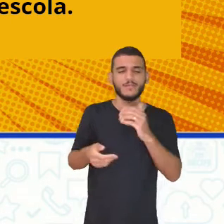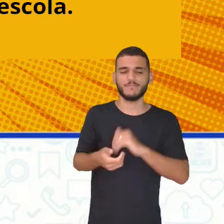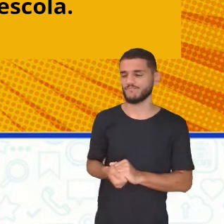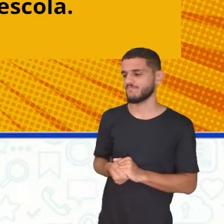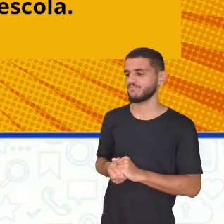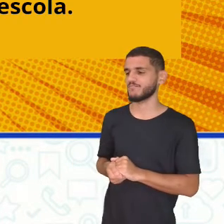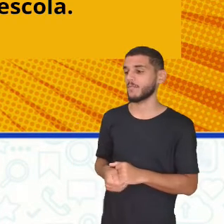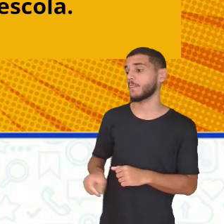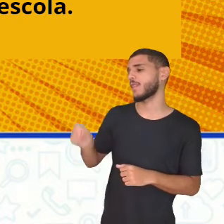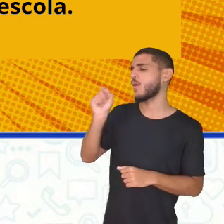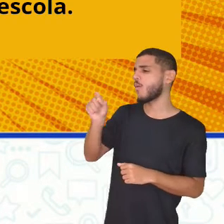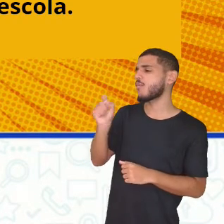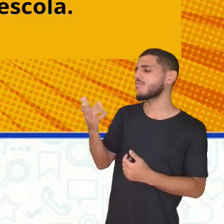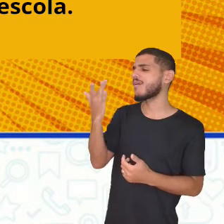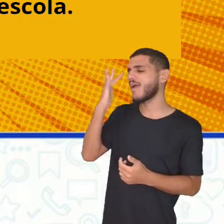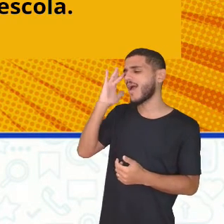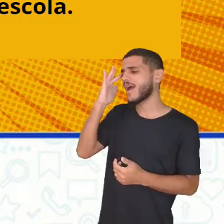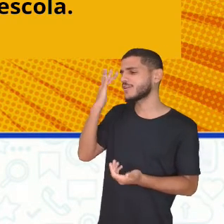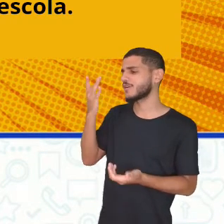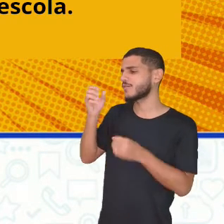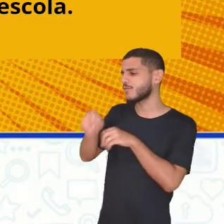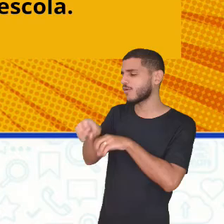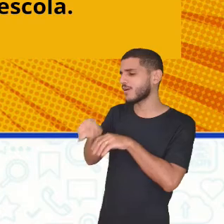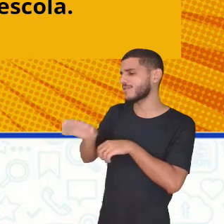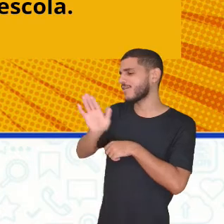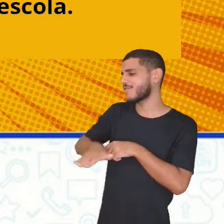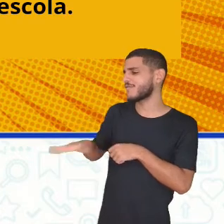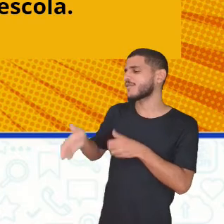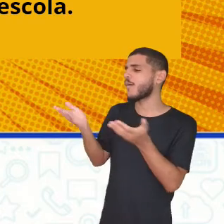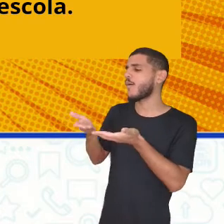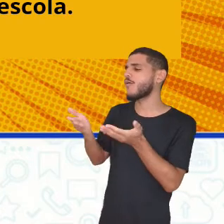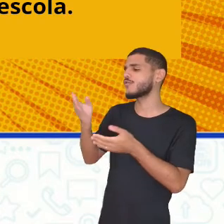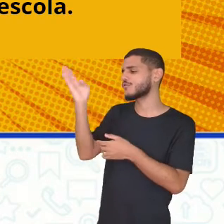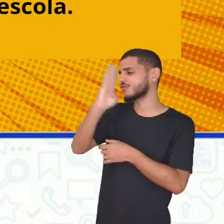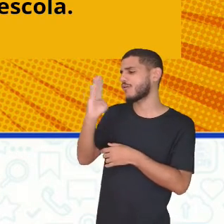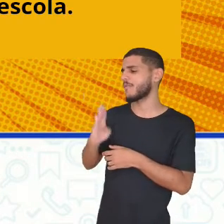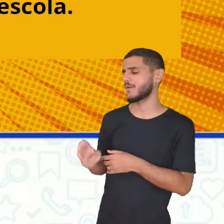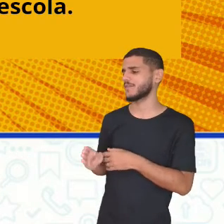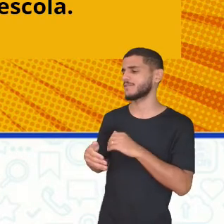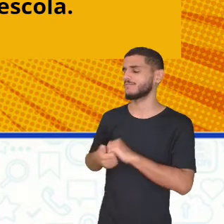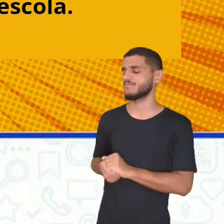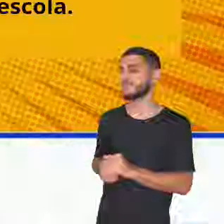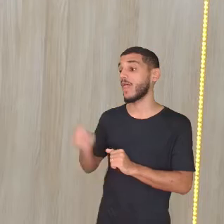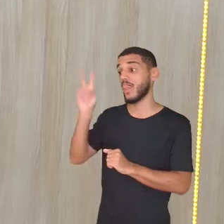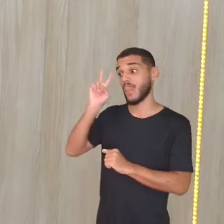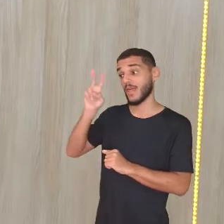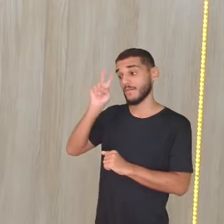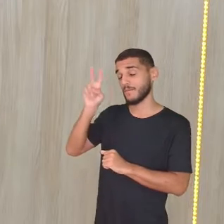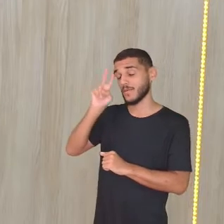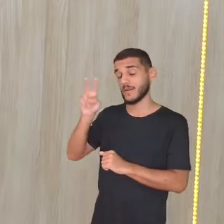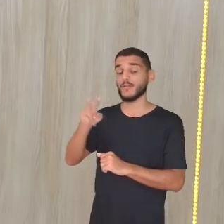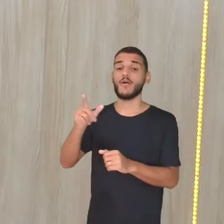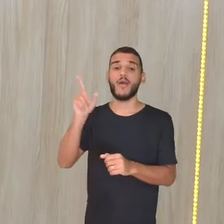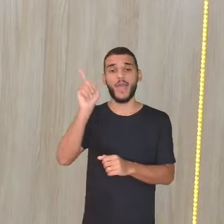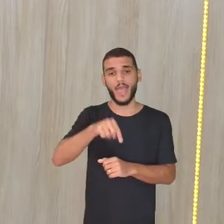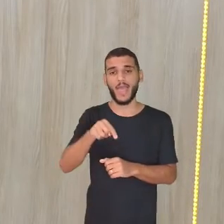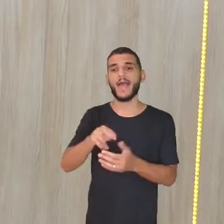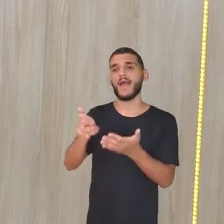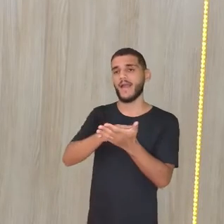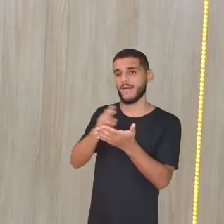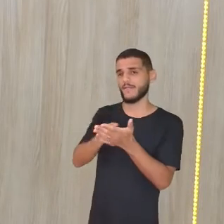que acha da educação infantil hoje no Brasil? Não é? Então, é a Rede do Saber, não é? A revista Rede do